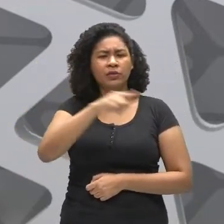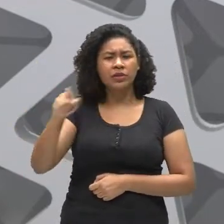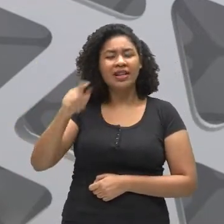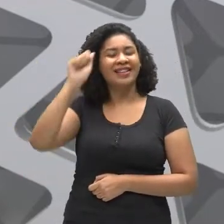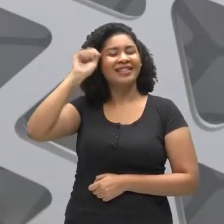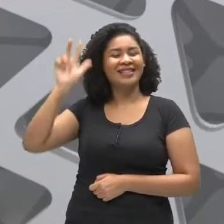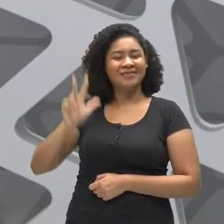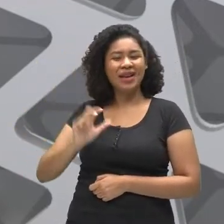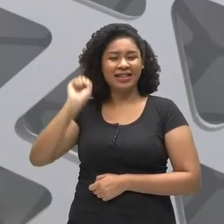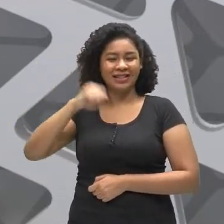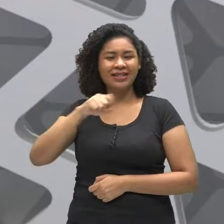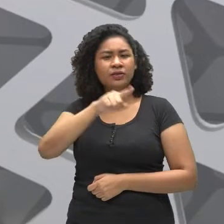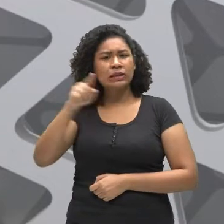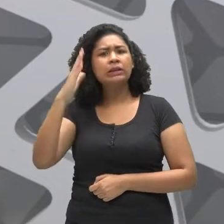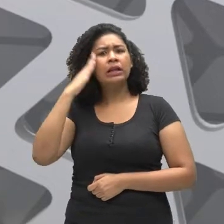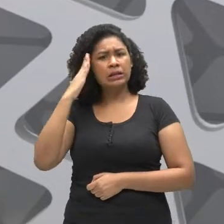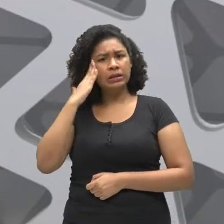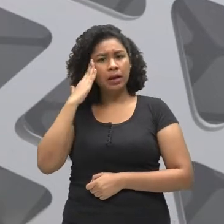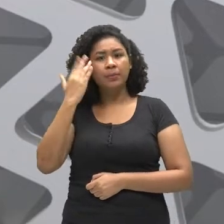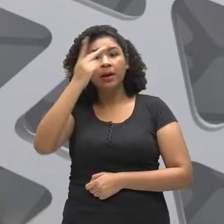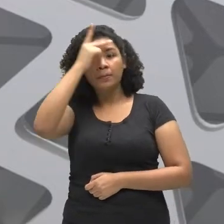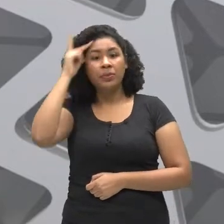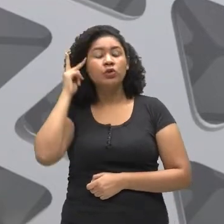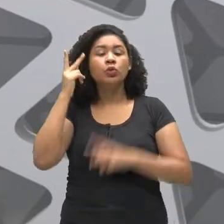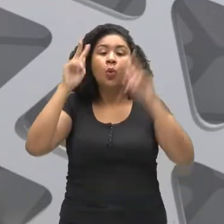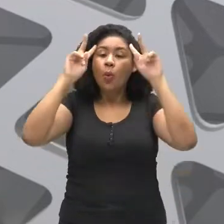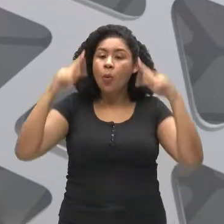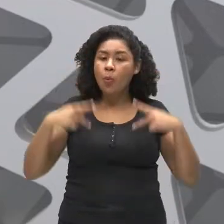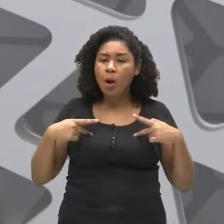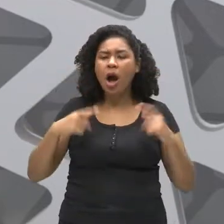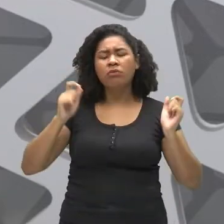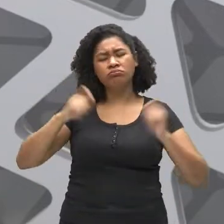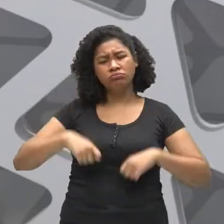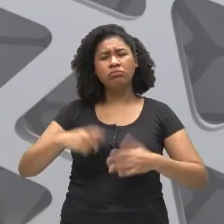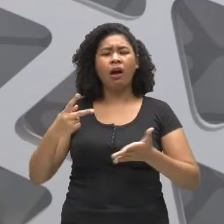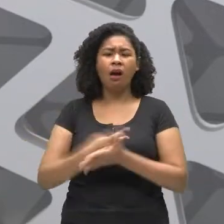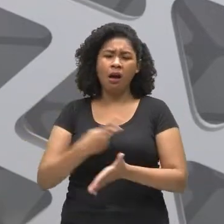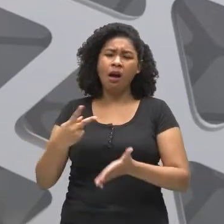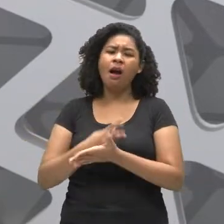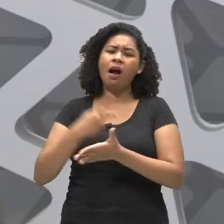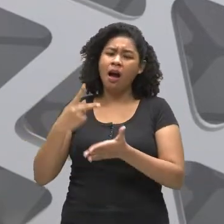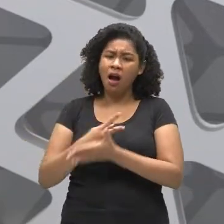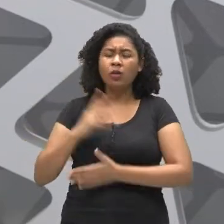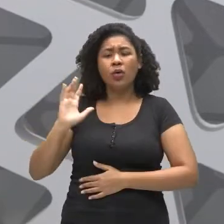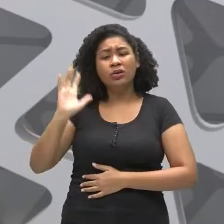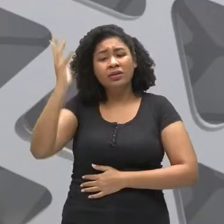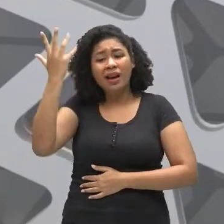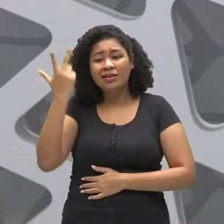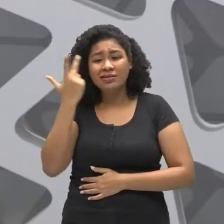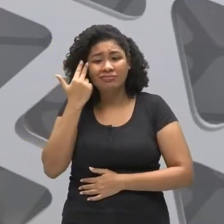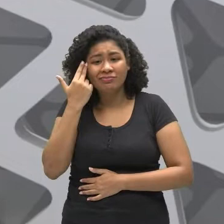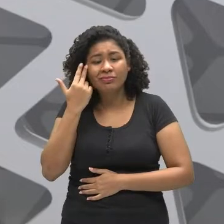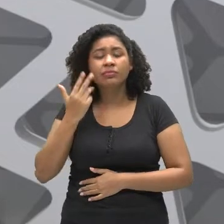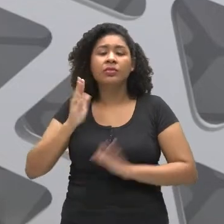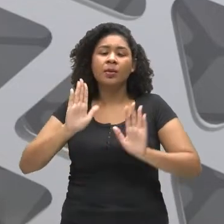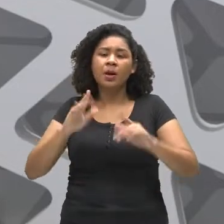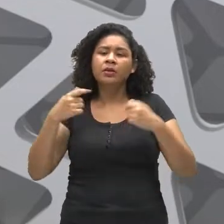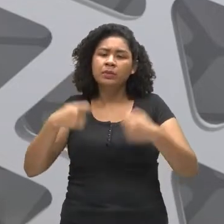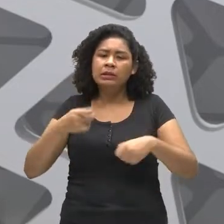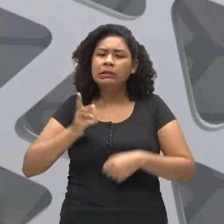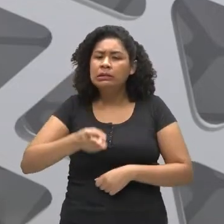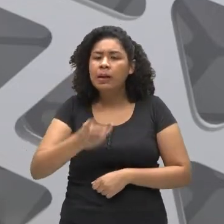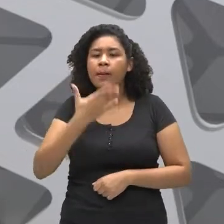espertos, vocês sabem que o ser humano, ele é falho. Então, a gente tem que estar sempre ali, sabendo, sendo muito bem orientado